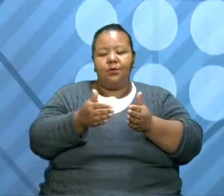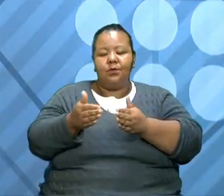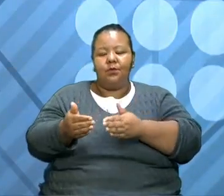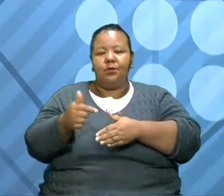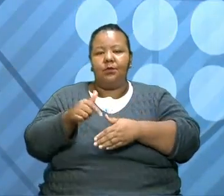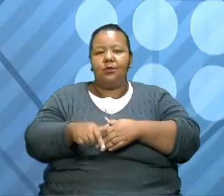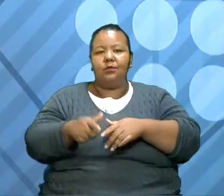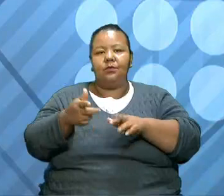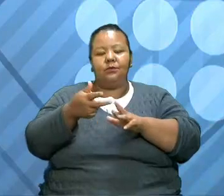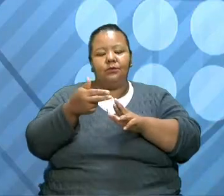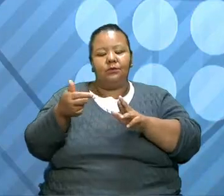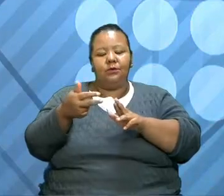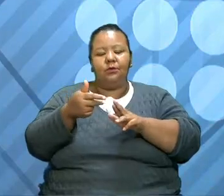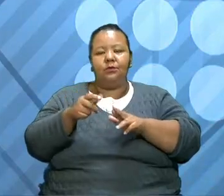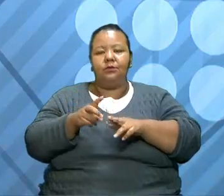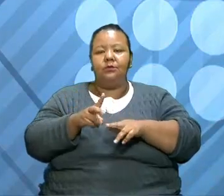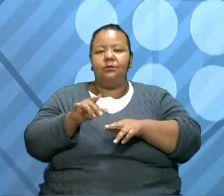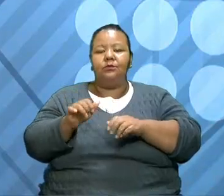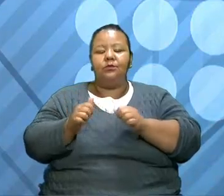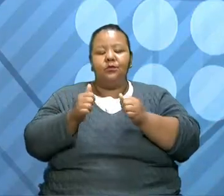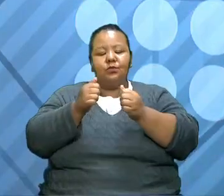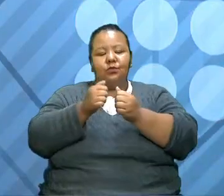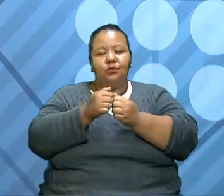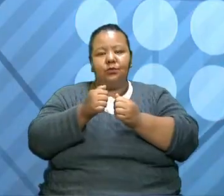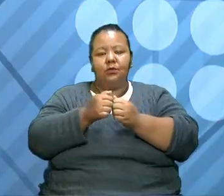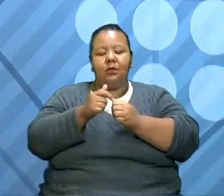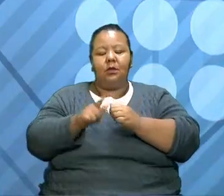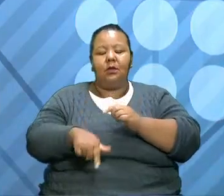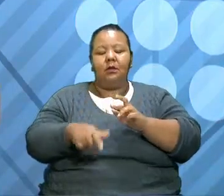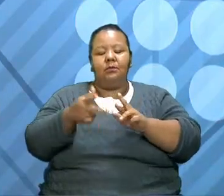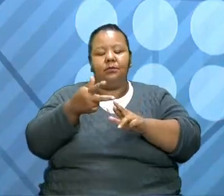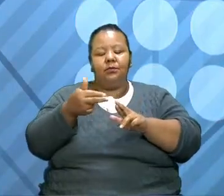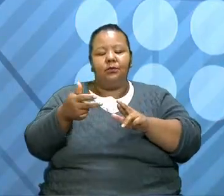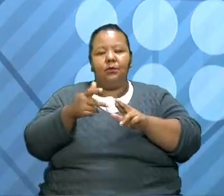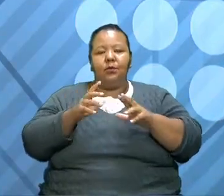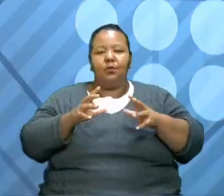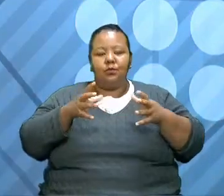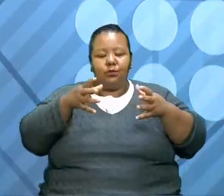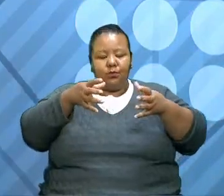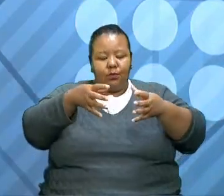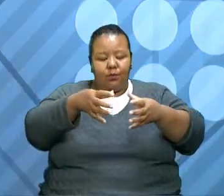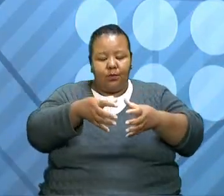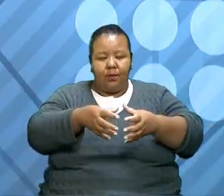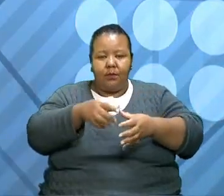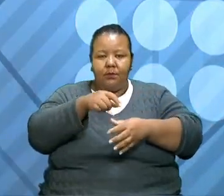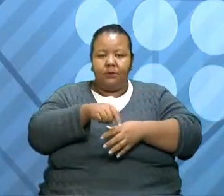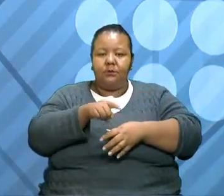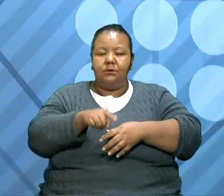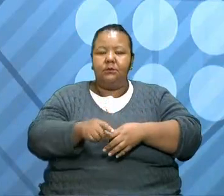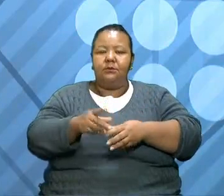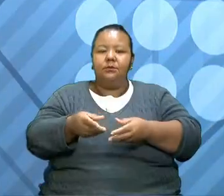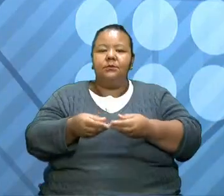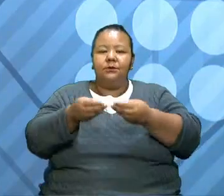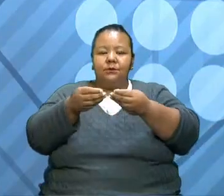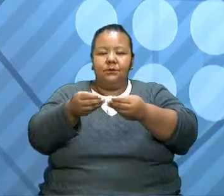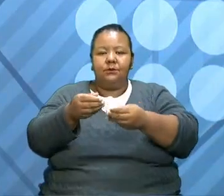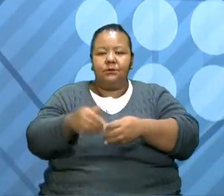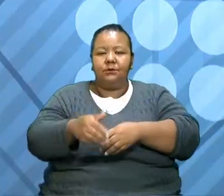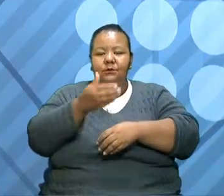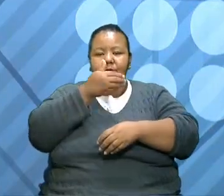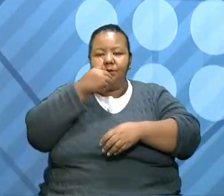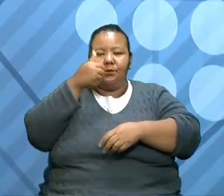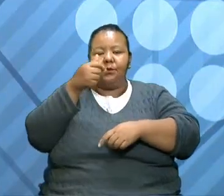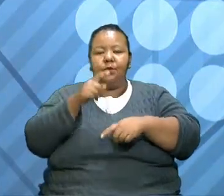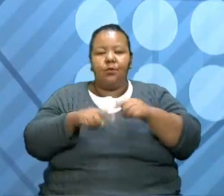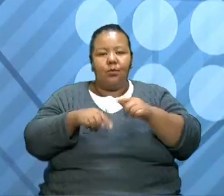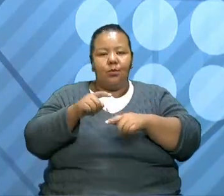meus recursos, eu vou juntar esses recursos, agrupar esses recursos para entregar o meu melhor